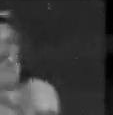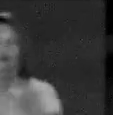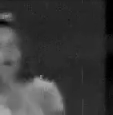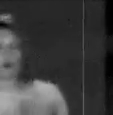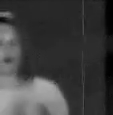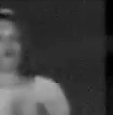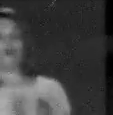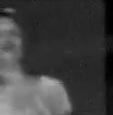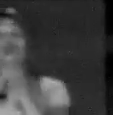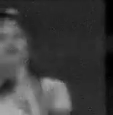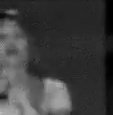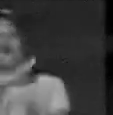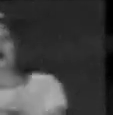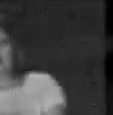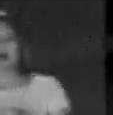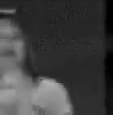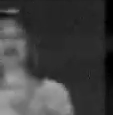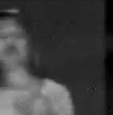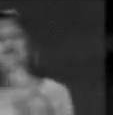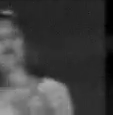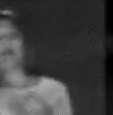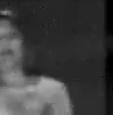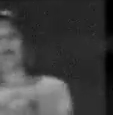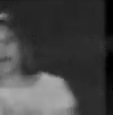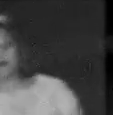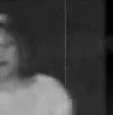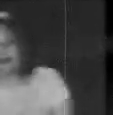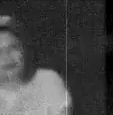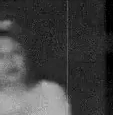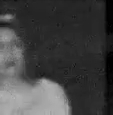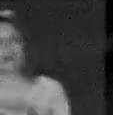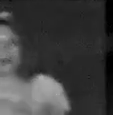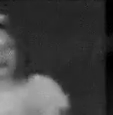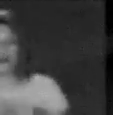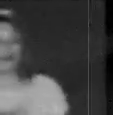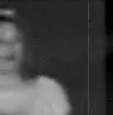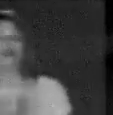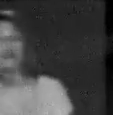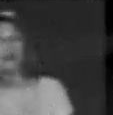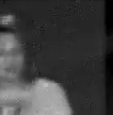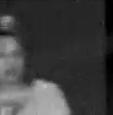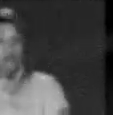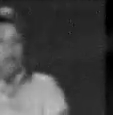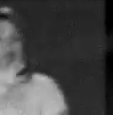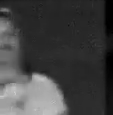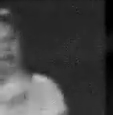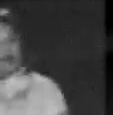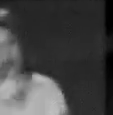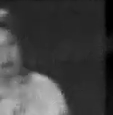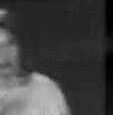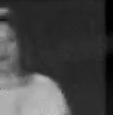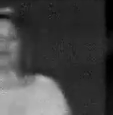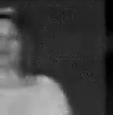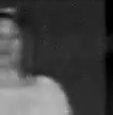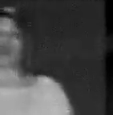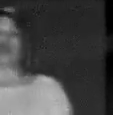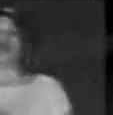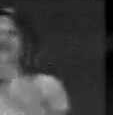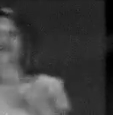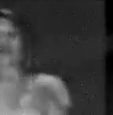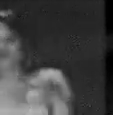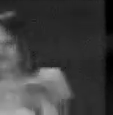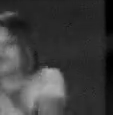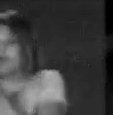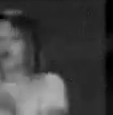materna e infantil. Com isso, nós podemos dar até um 15º salário aos bons profissionais que derem resposta a isso. E um conjunto de policlínicas